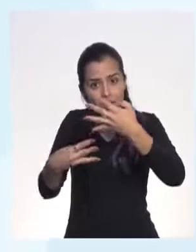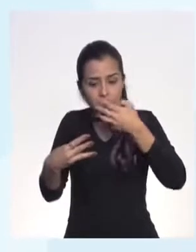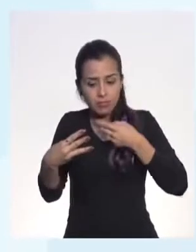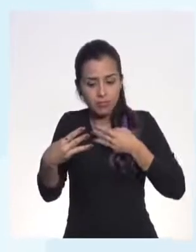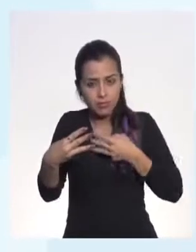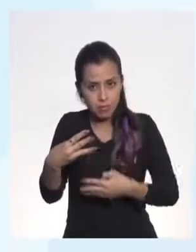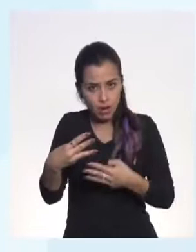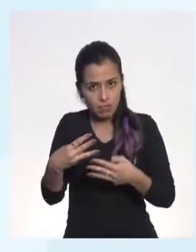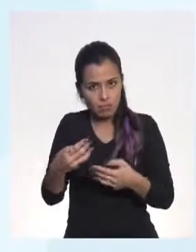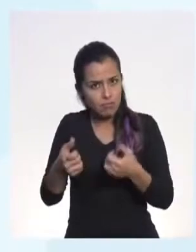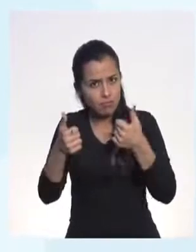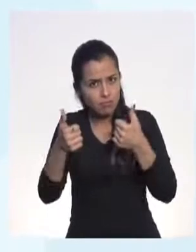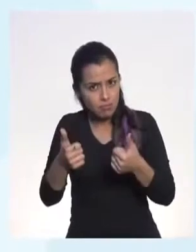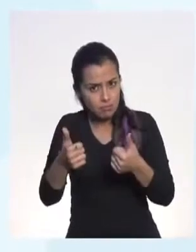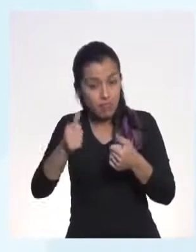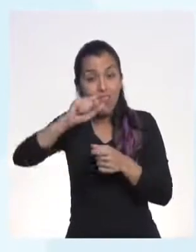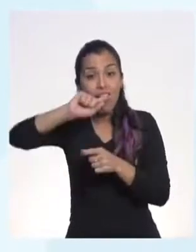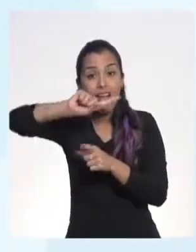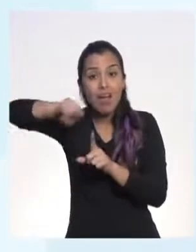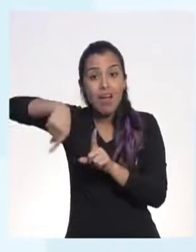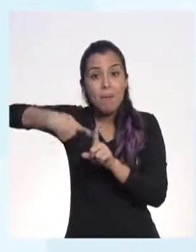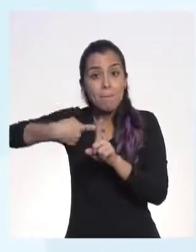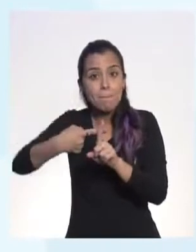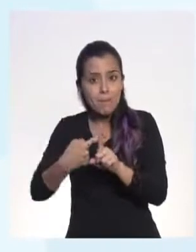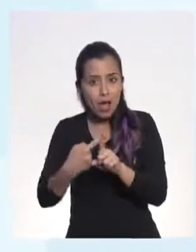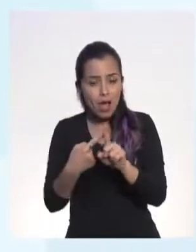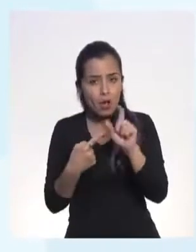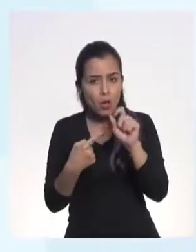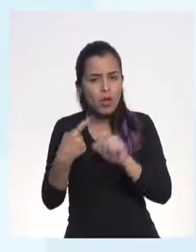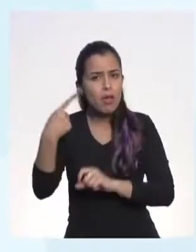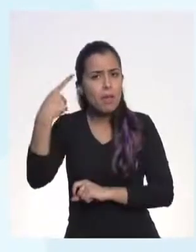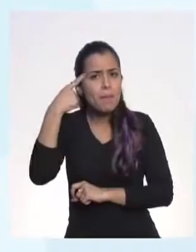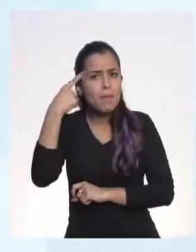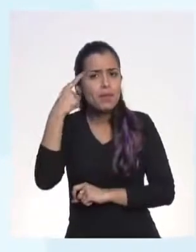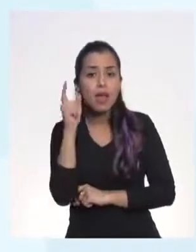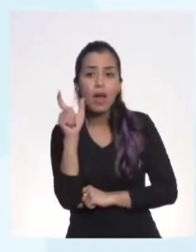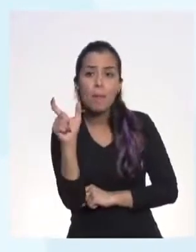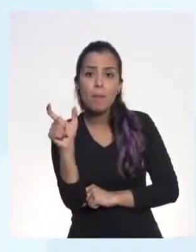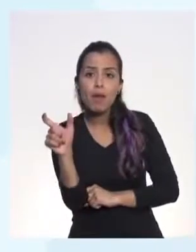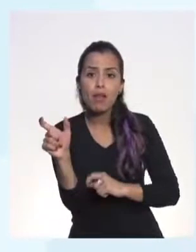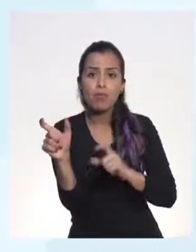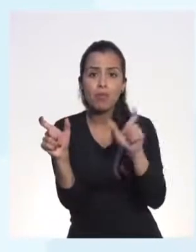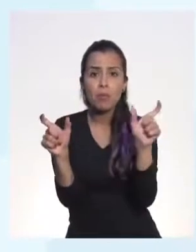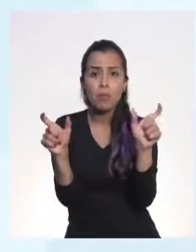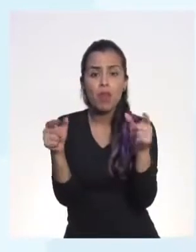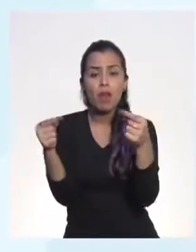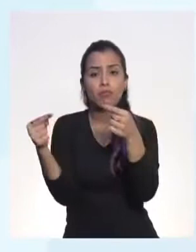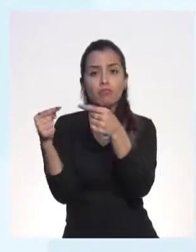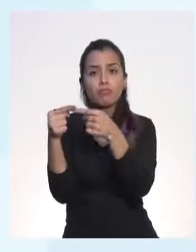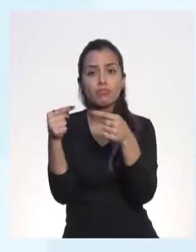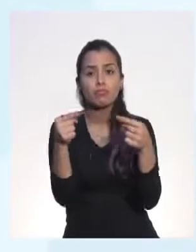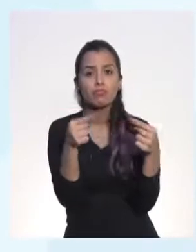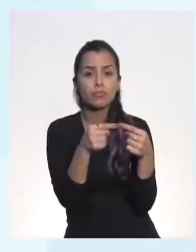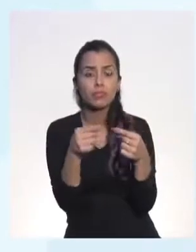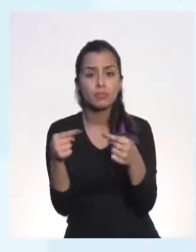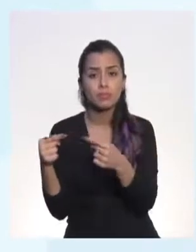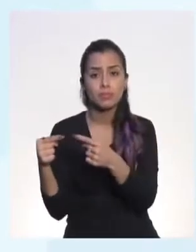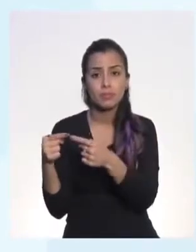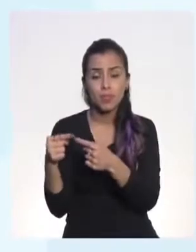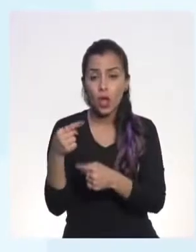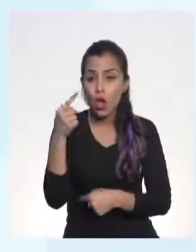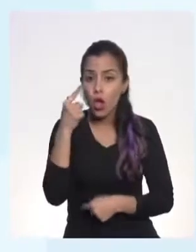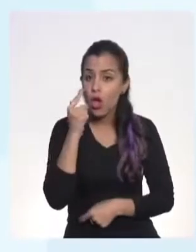Dani ele ainda vai pensar no jogo de rimas Que ele vai colocar Olha só para